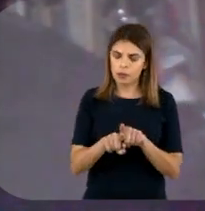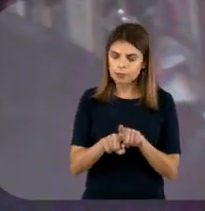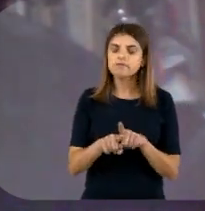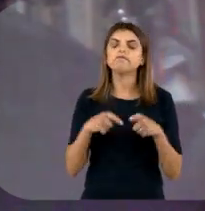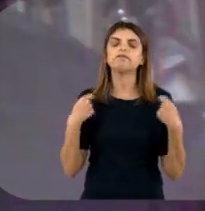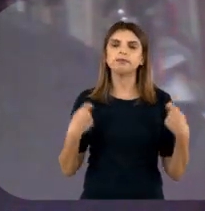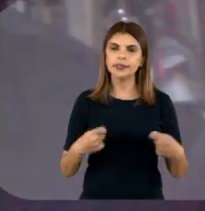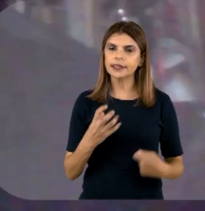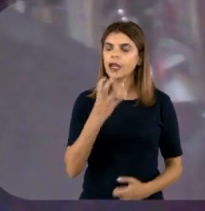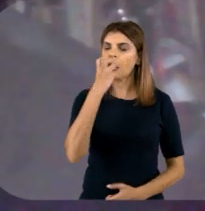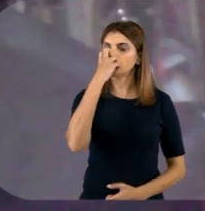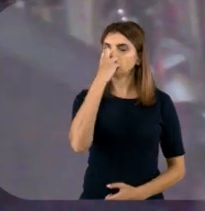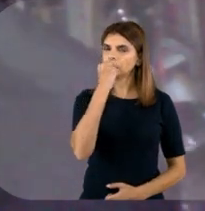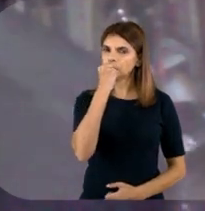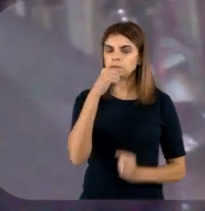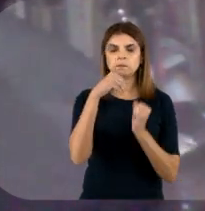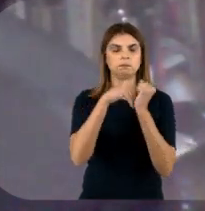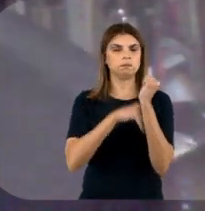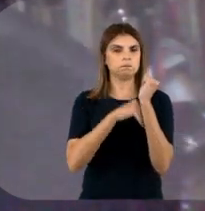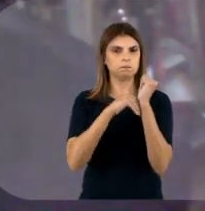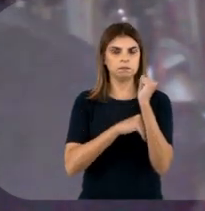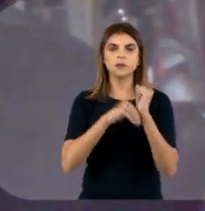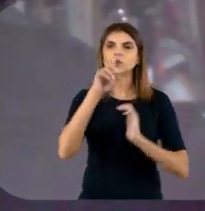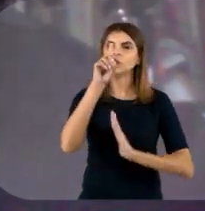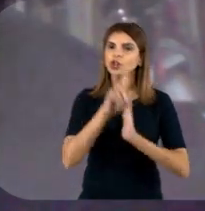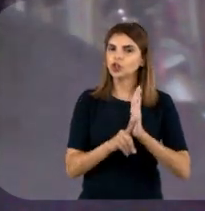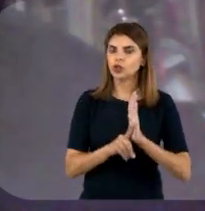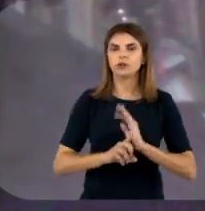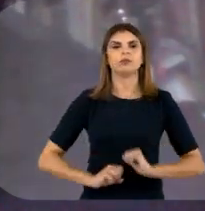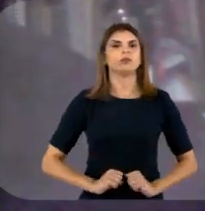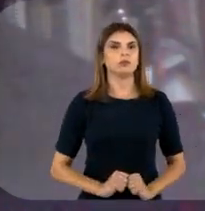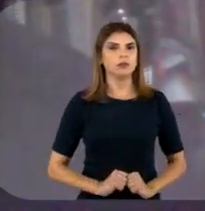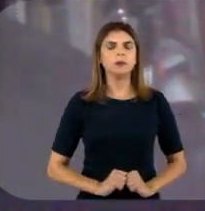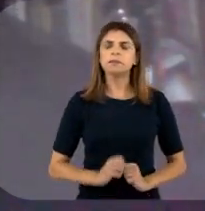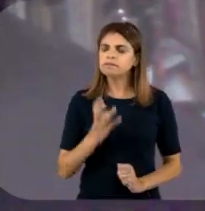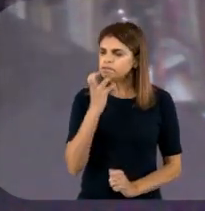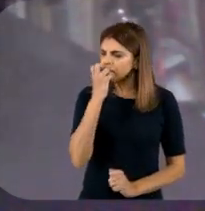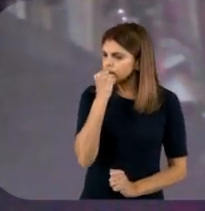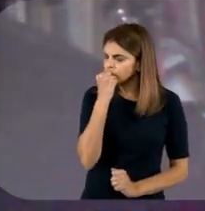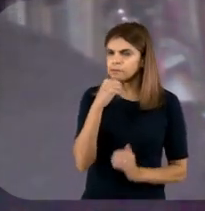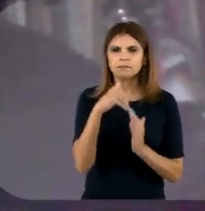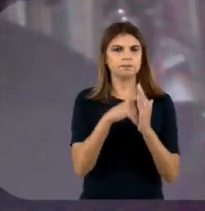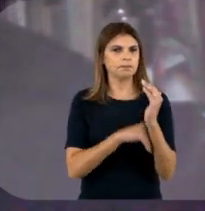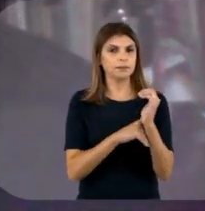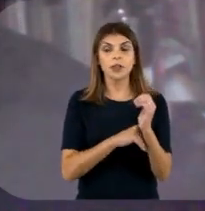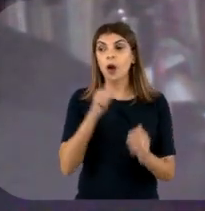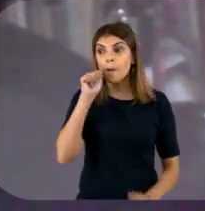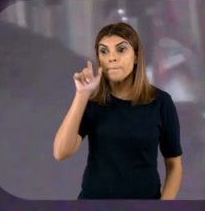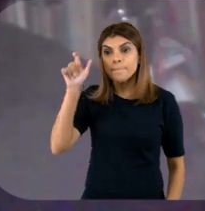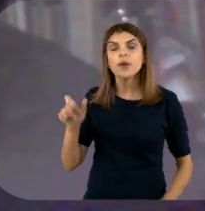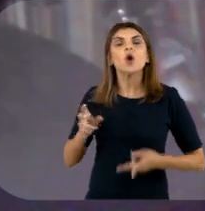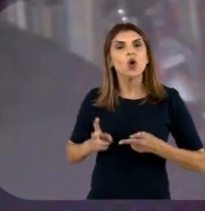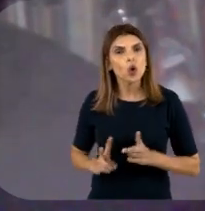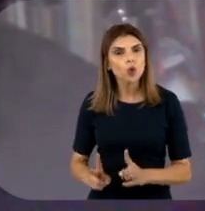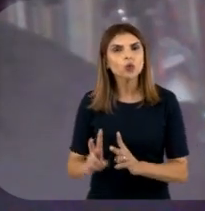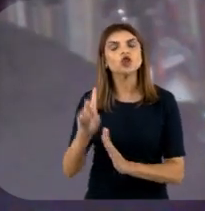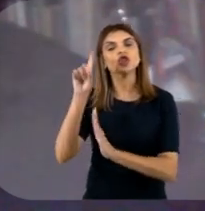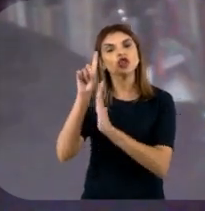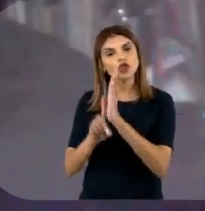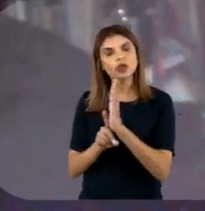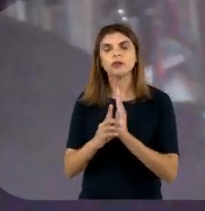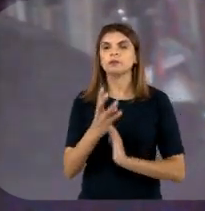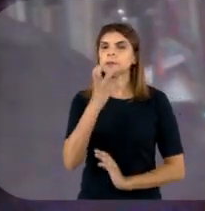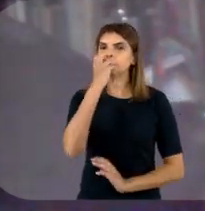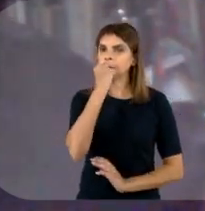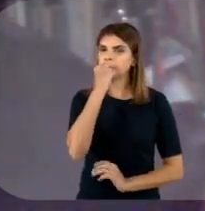também tem que guardar o direito ao sigilo, tem que resguardar o sigilo. A mulher continua com o